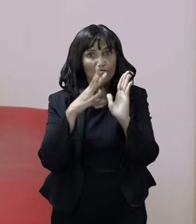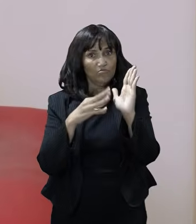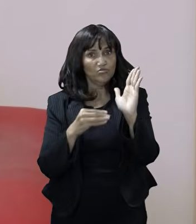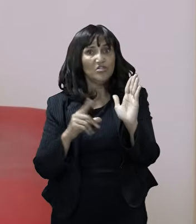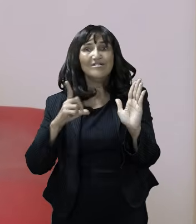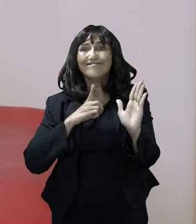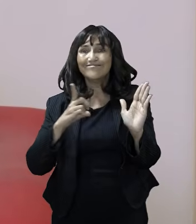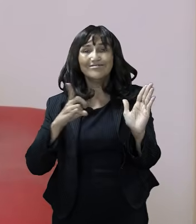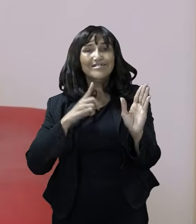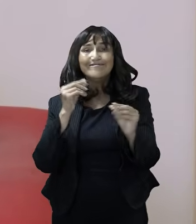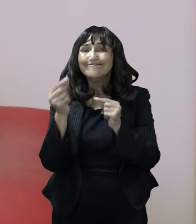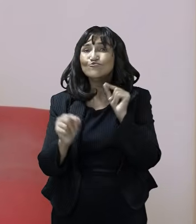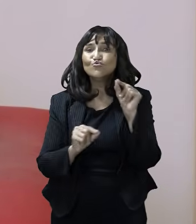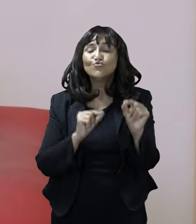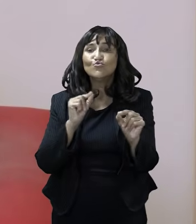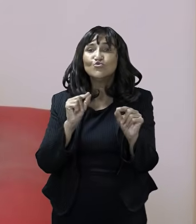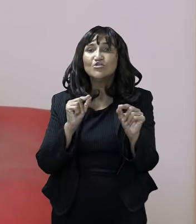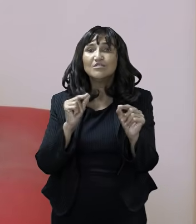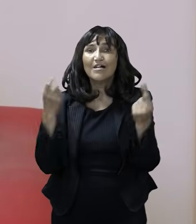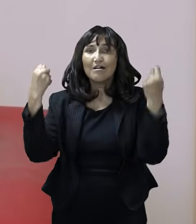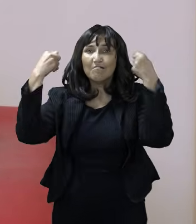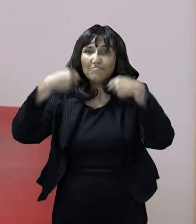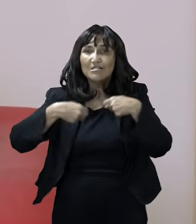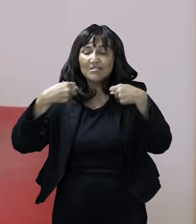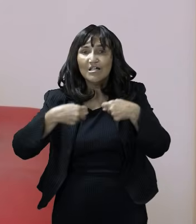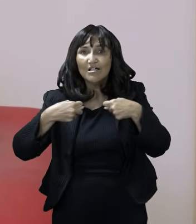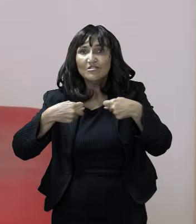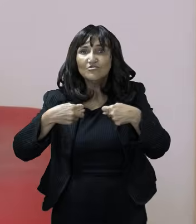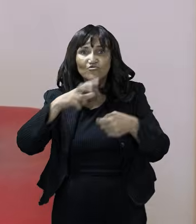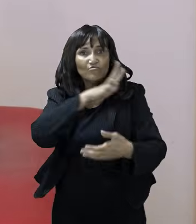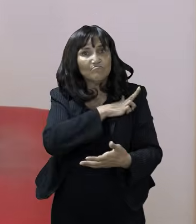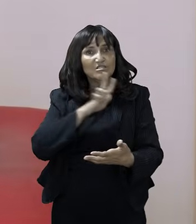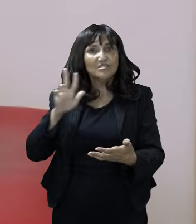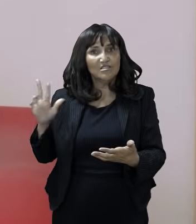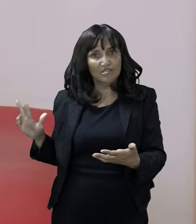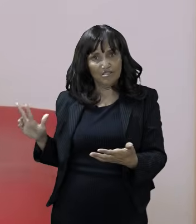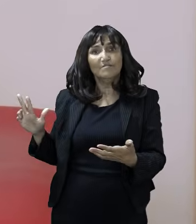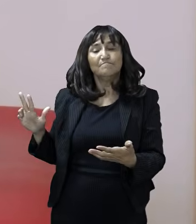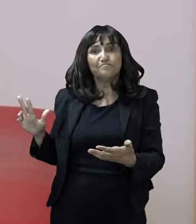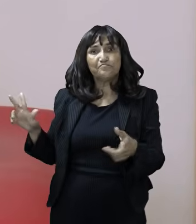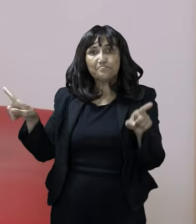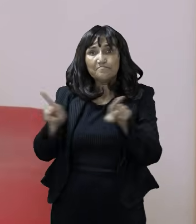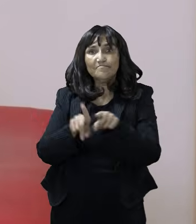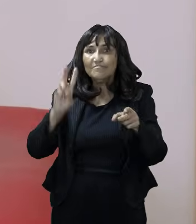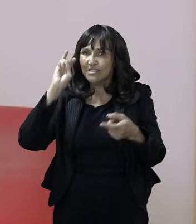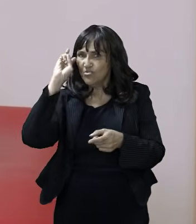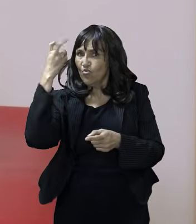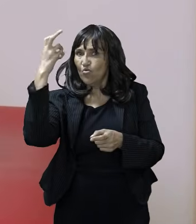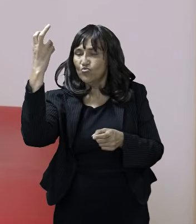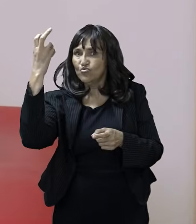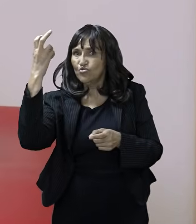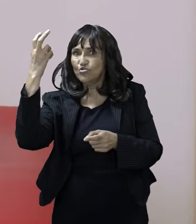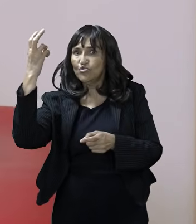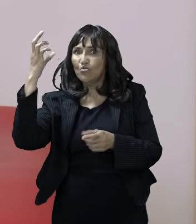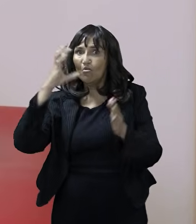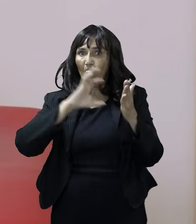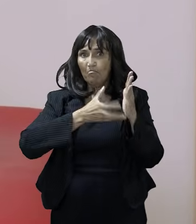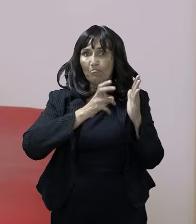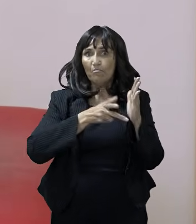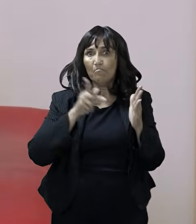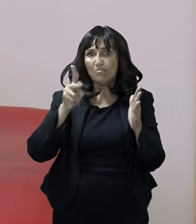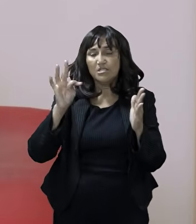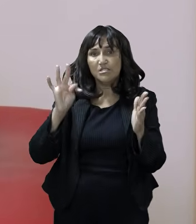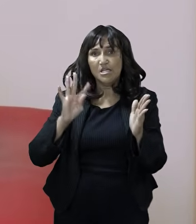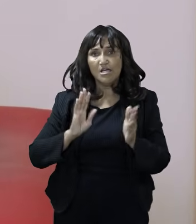muito da capacidade do presidente Lula, mas tem muito também de uma cultura que o PT ajudou a construir. E